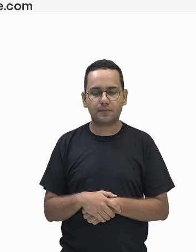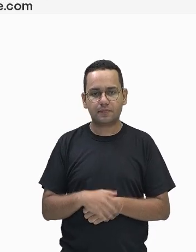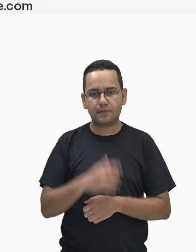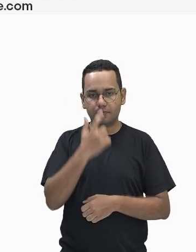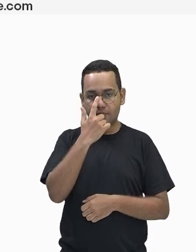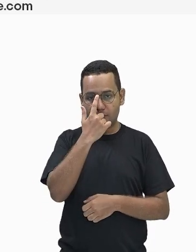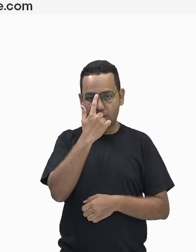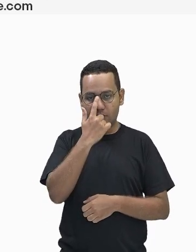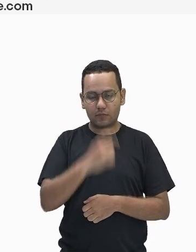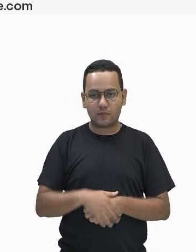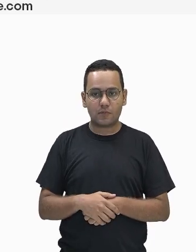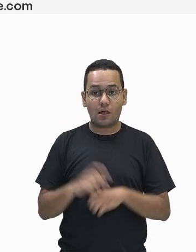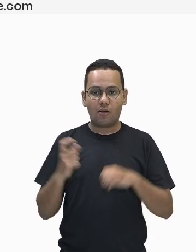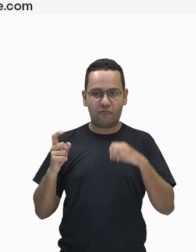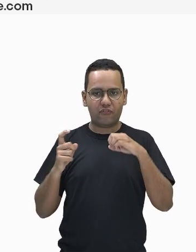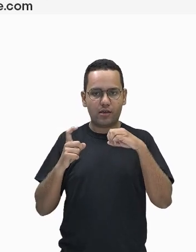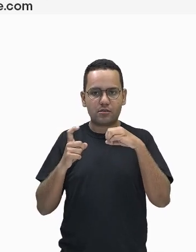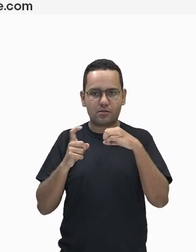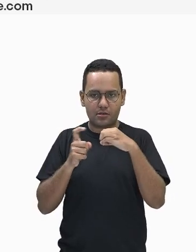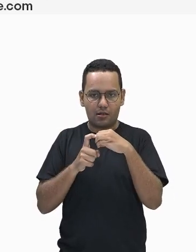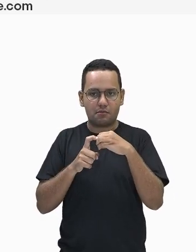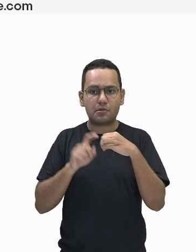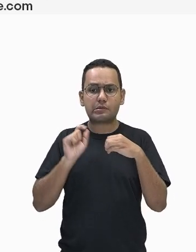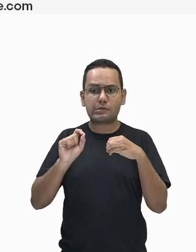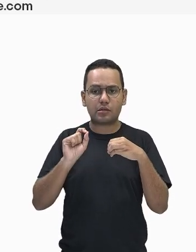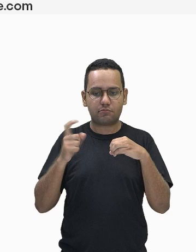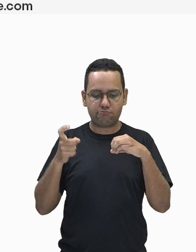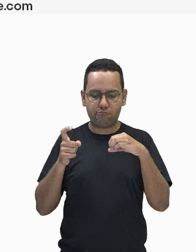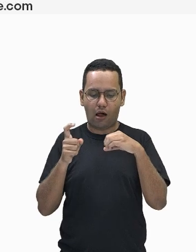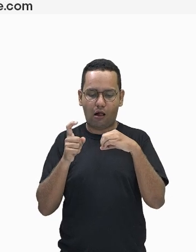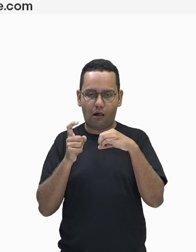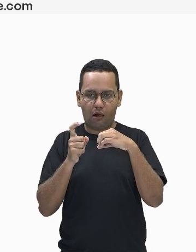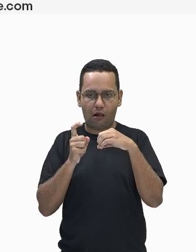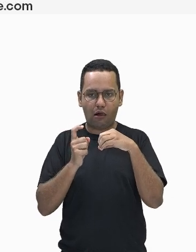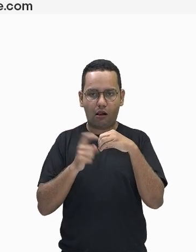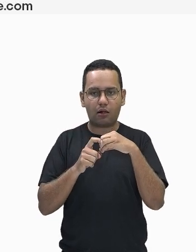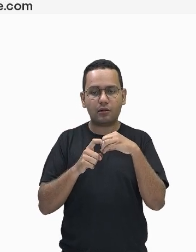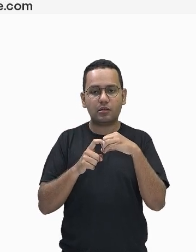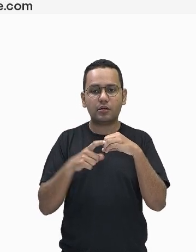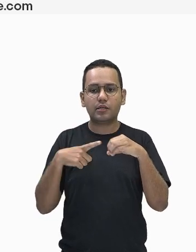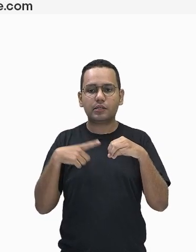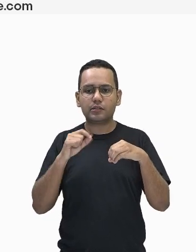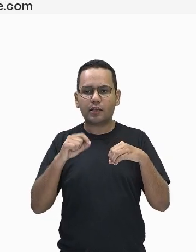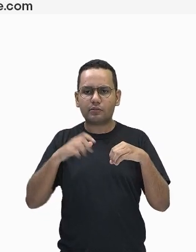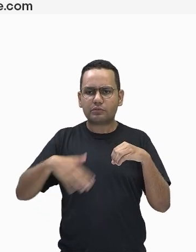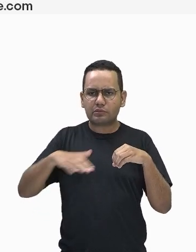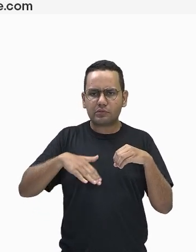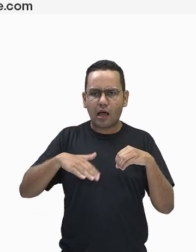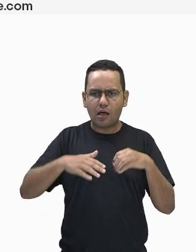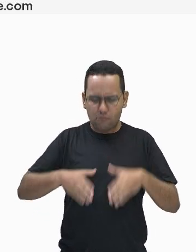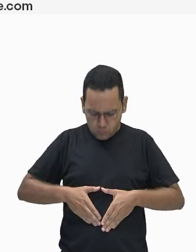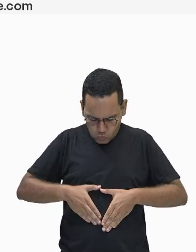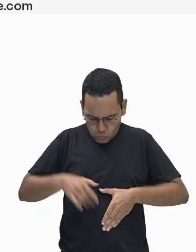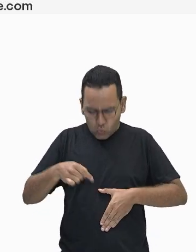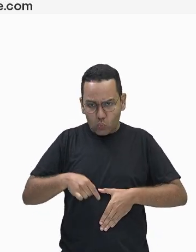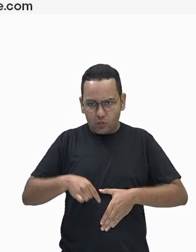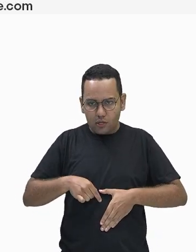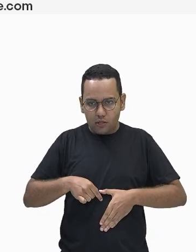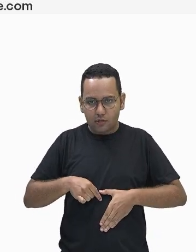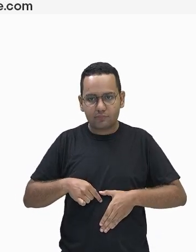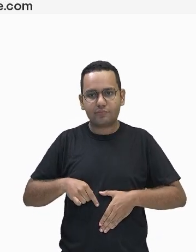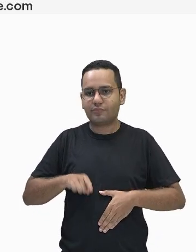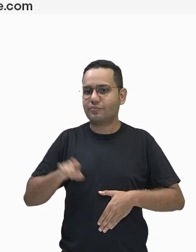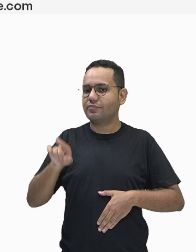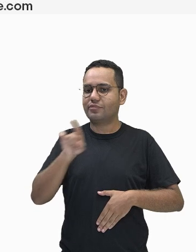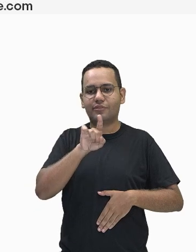que consiste no encontro do espermatozoide com o óvulo, acontece no útero, tá? Acontece no útero, mas não